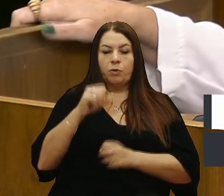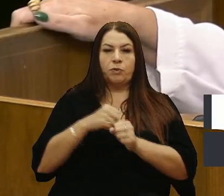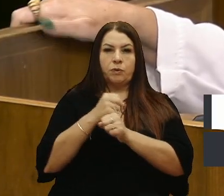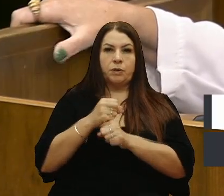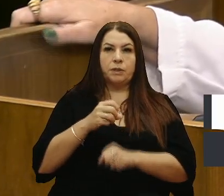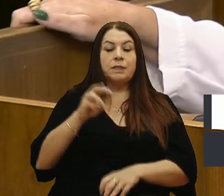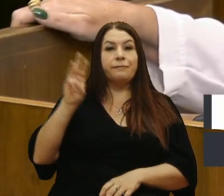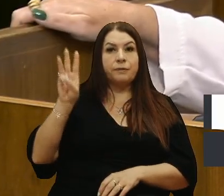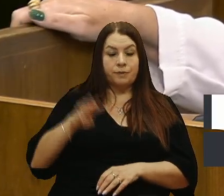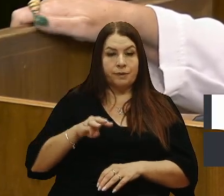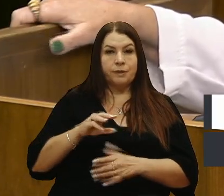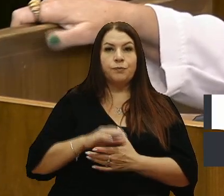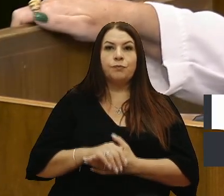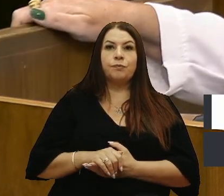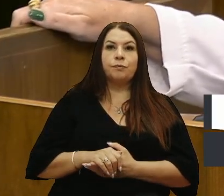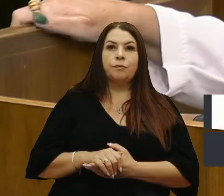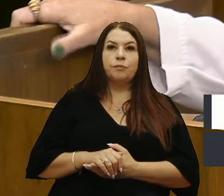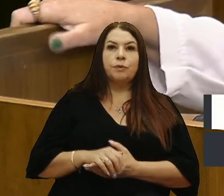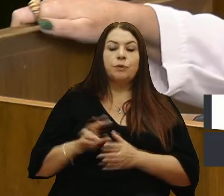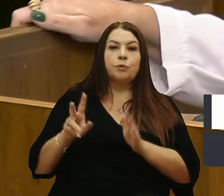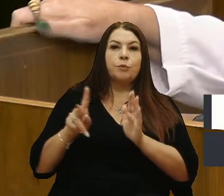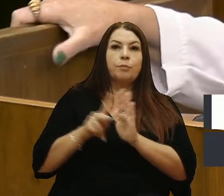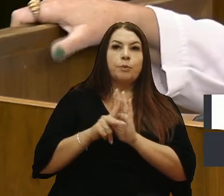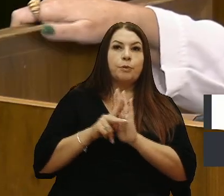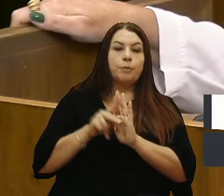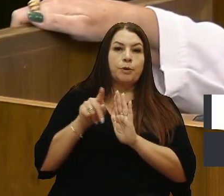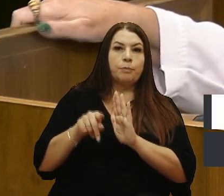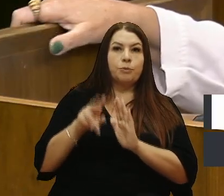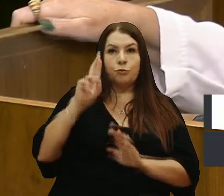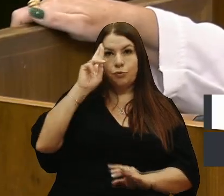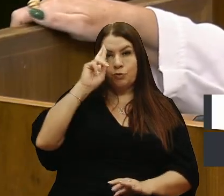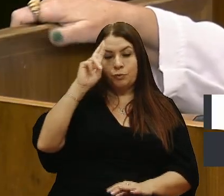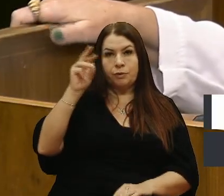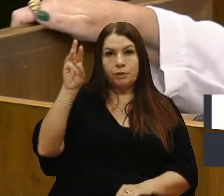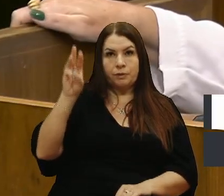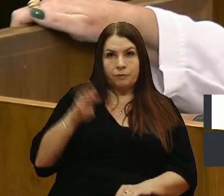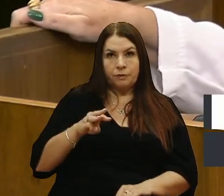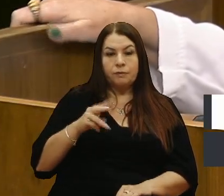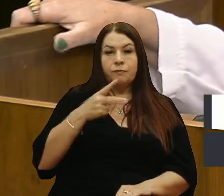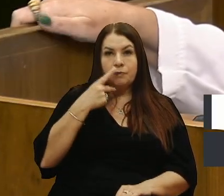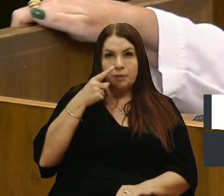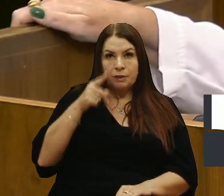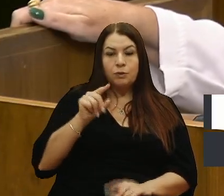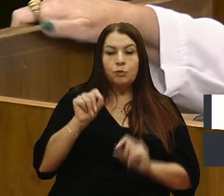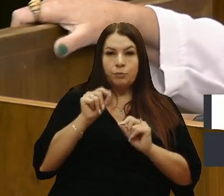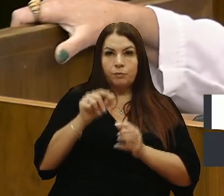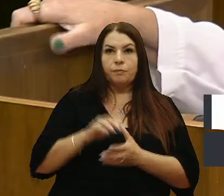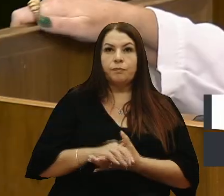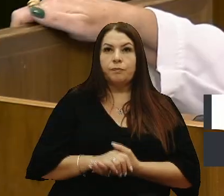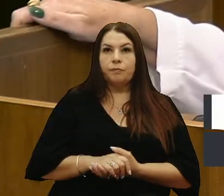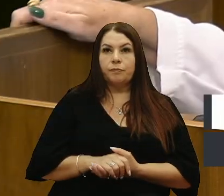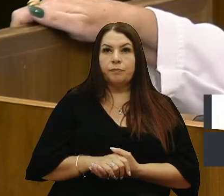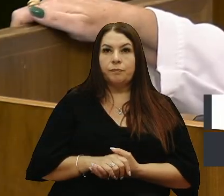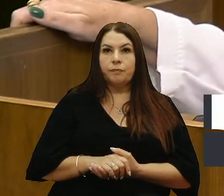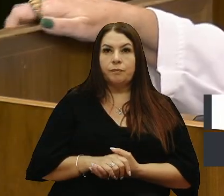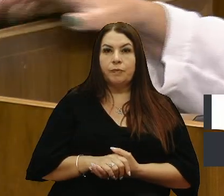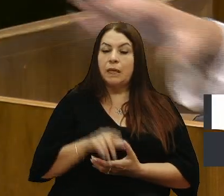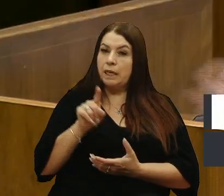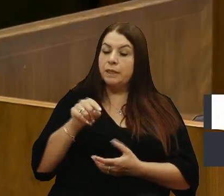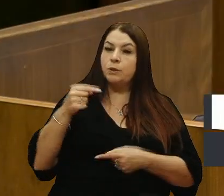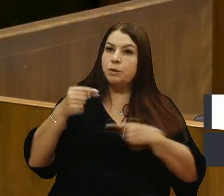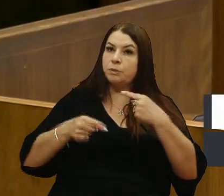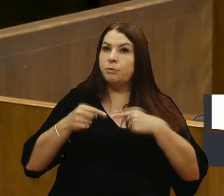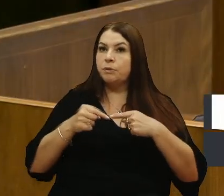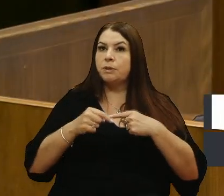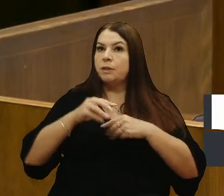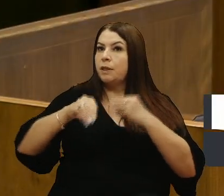da Visat, e o próprio diretor da Visat comentou sobre isso. Esse é um debate que